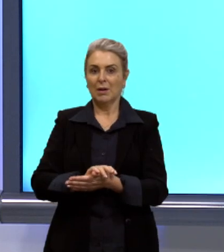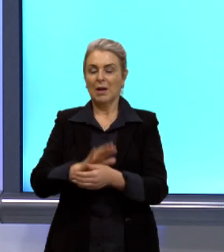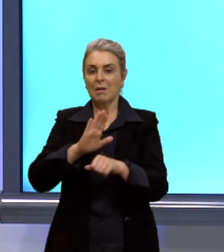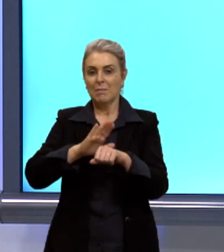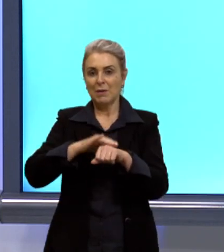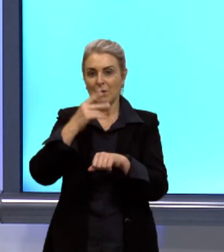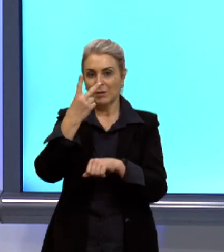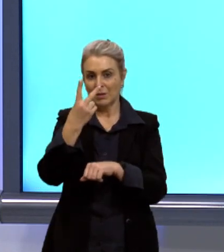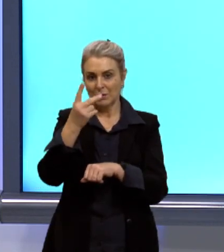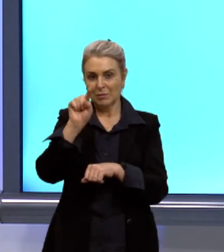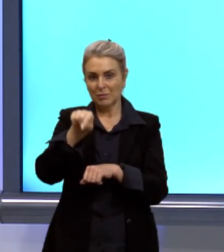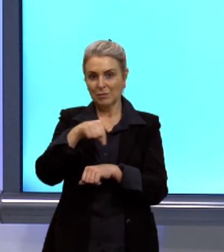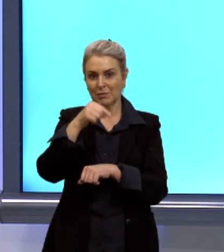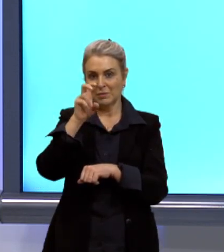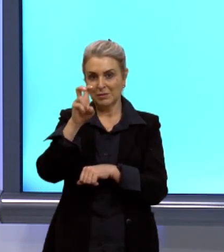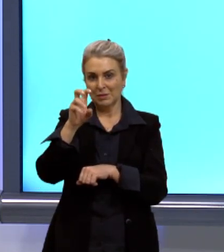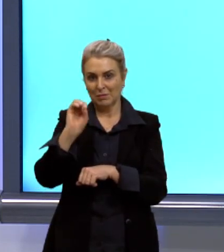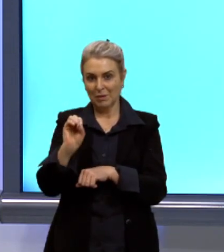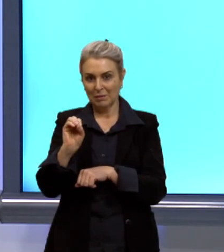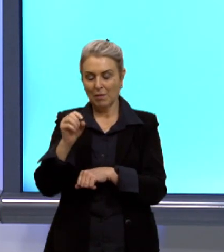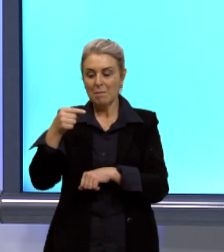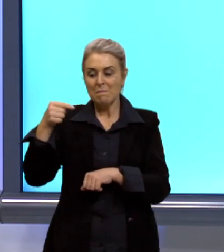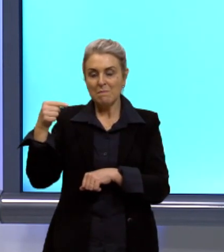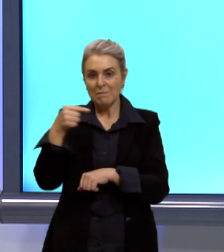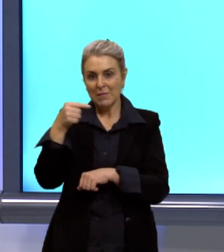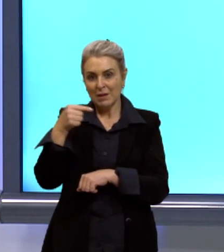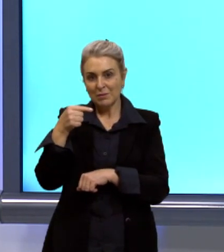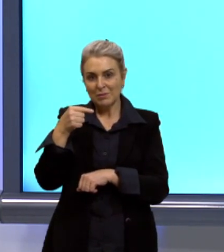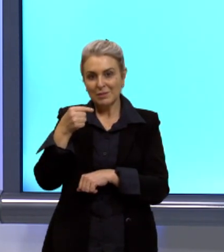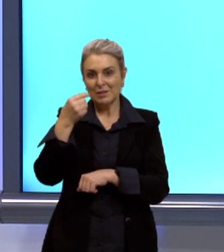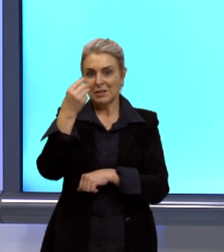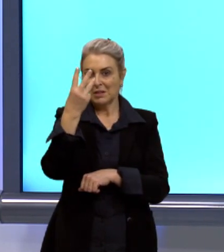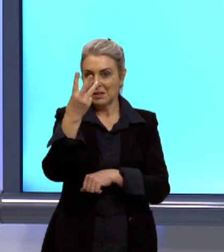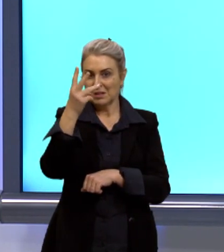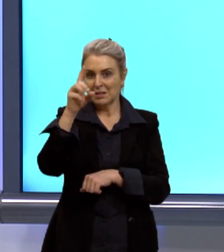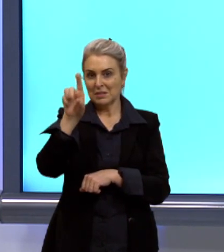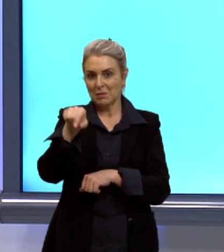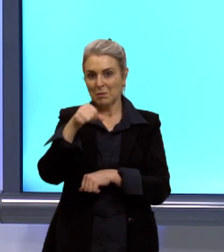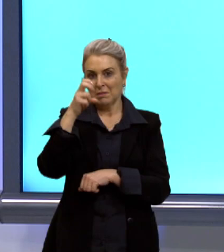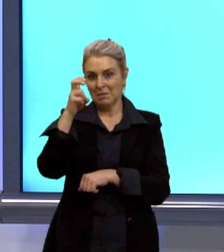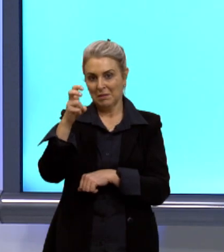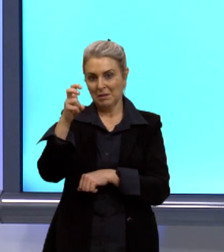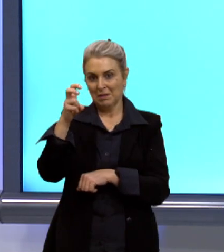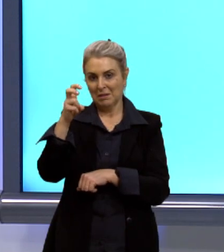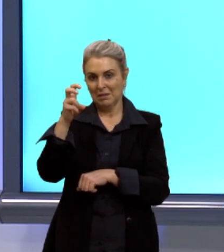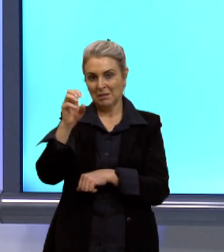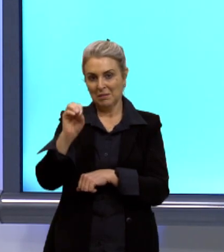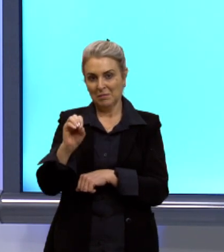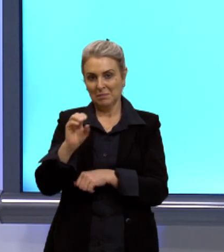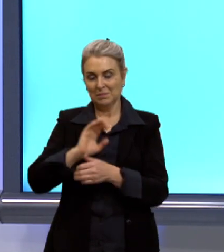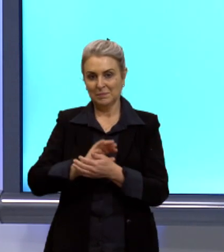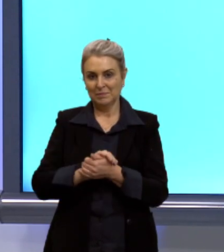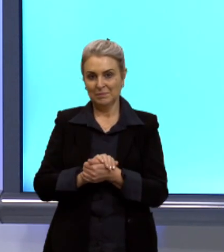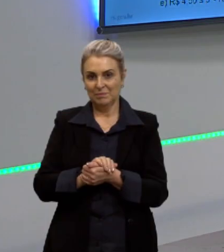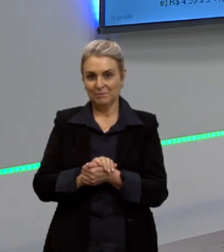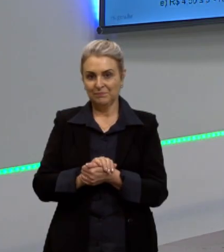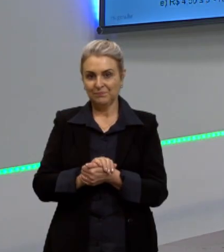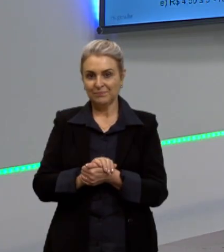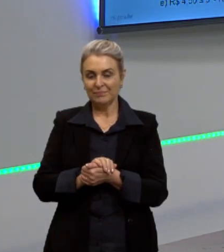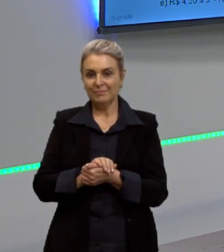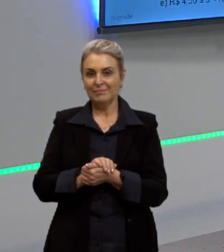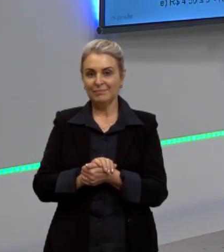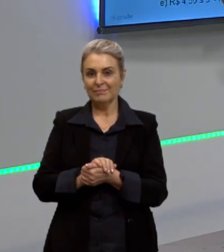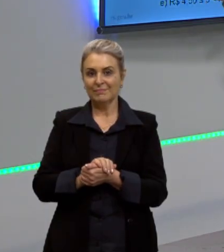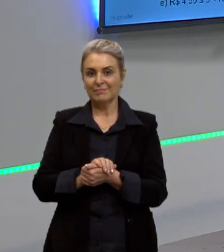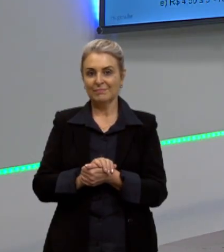R$ 2,50 e menor que R$ 3,50. Próxima